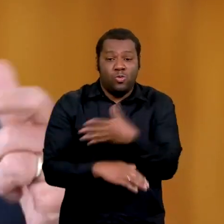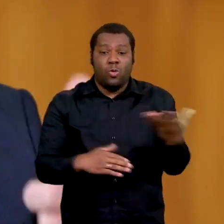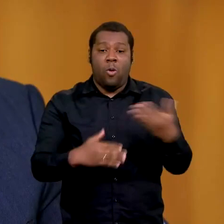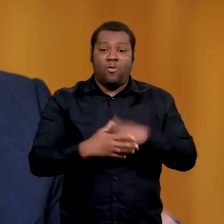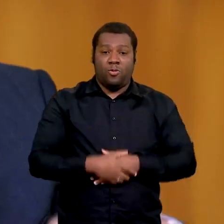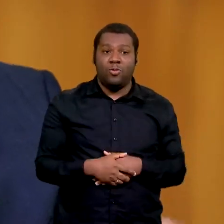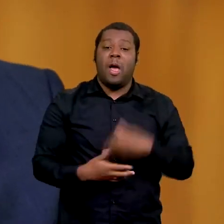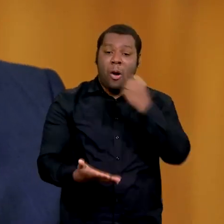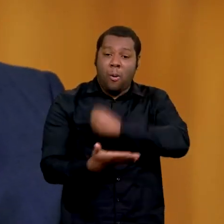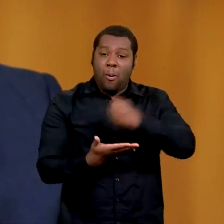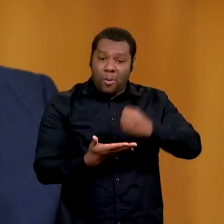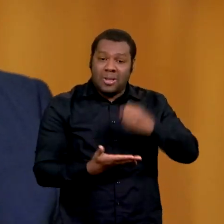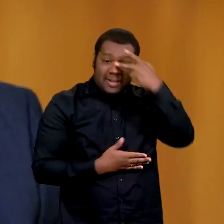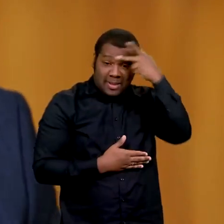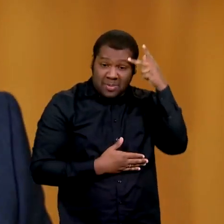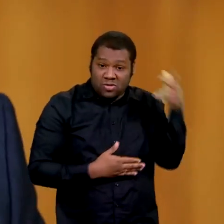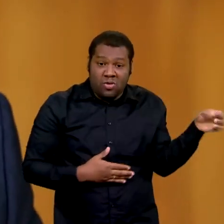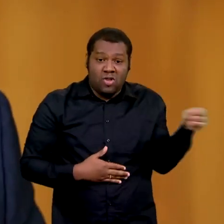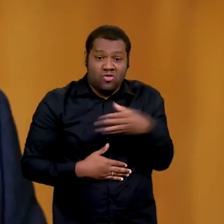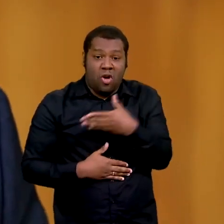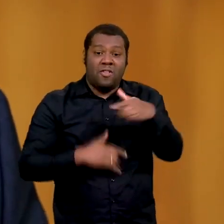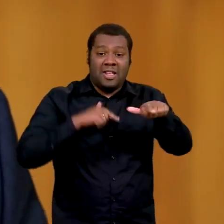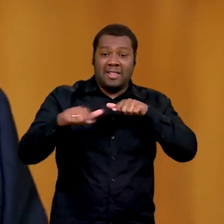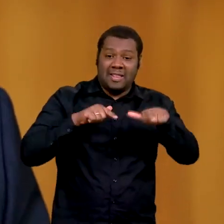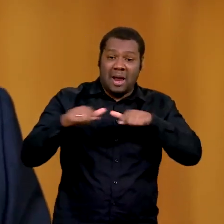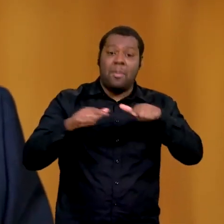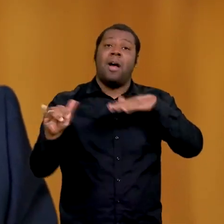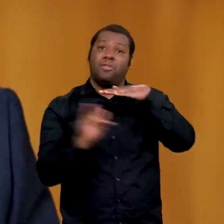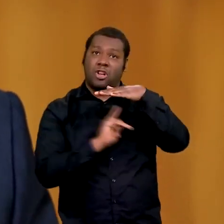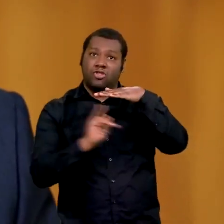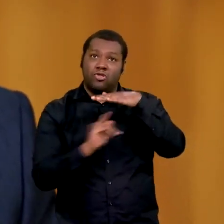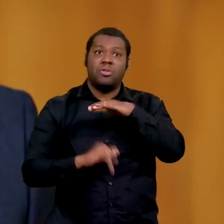cresceu muita luta no Ibama enfim